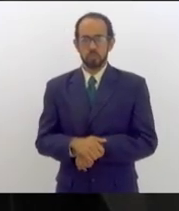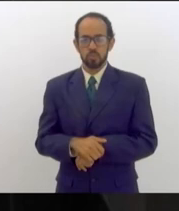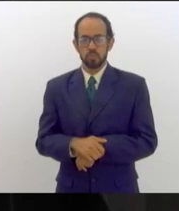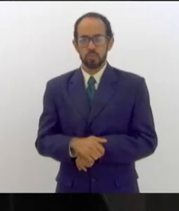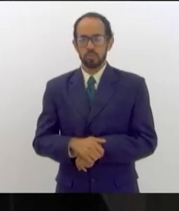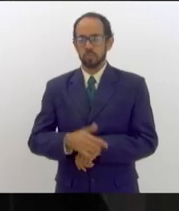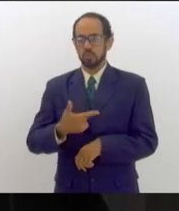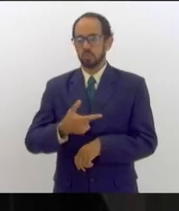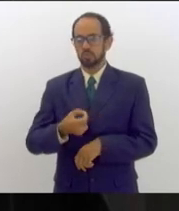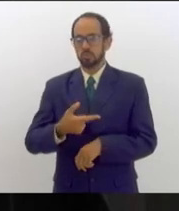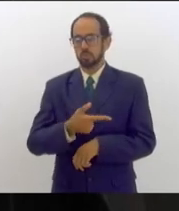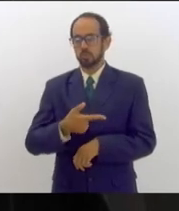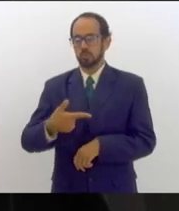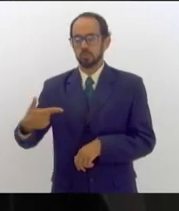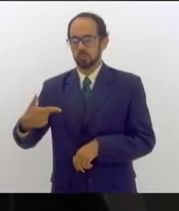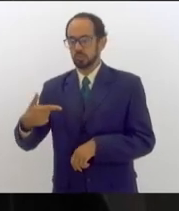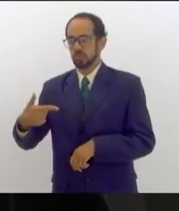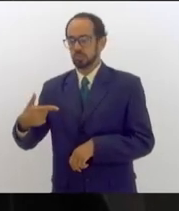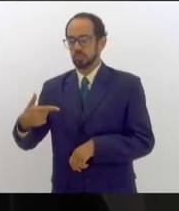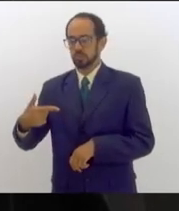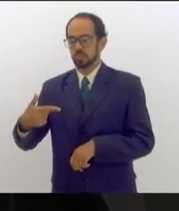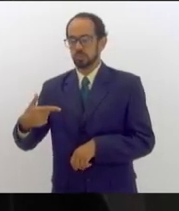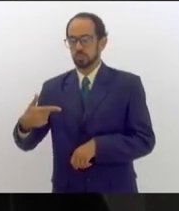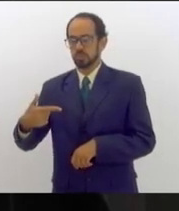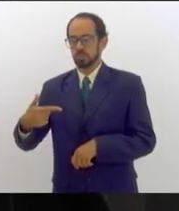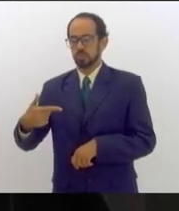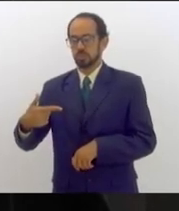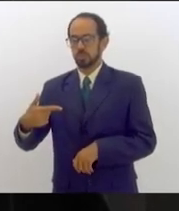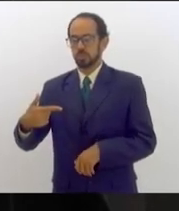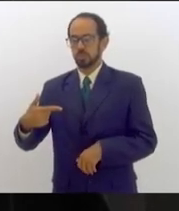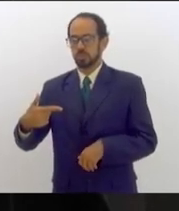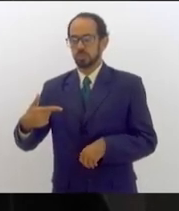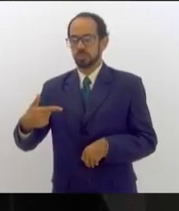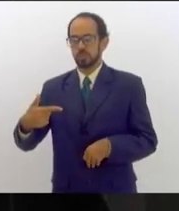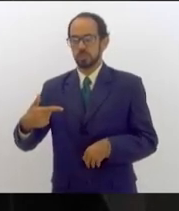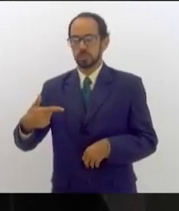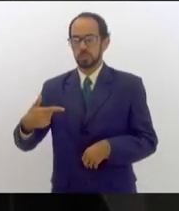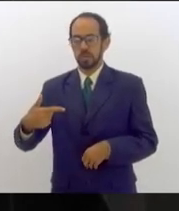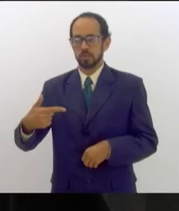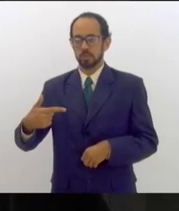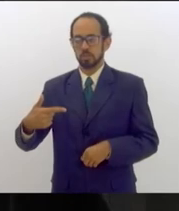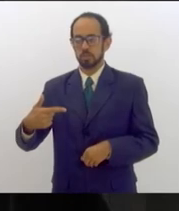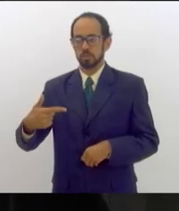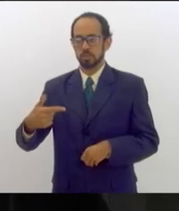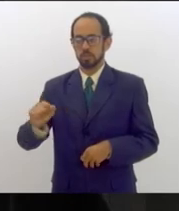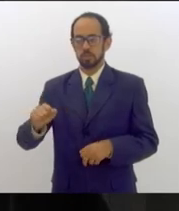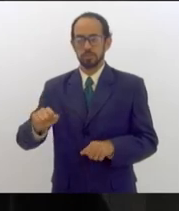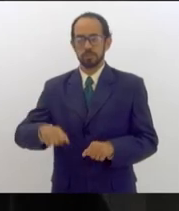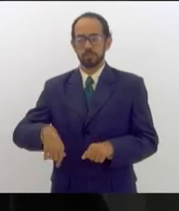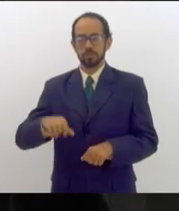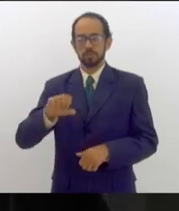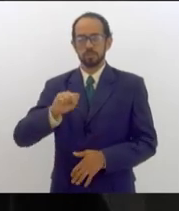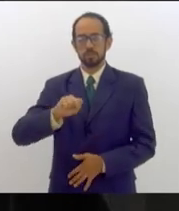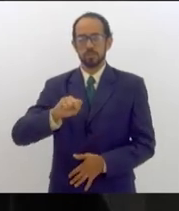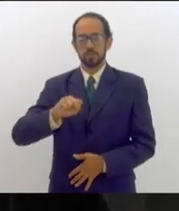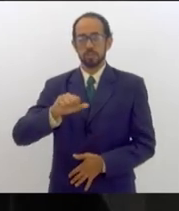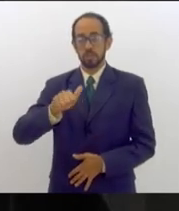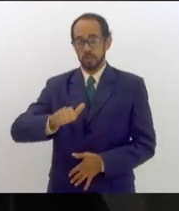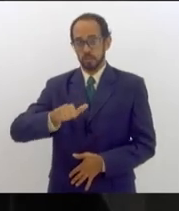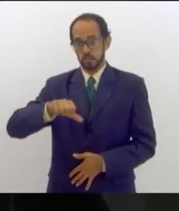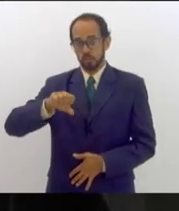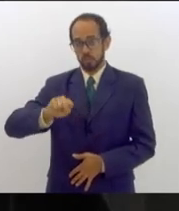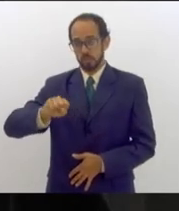de 2022 a bagatela de 188